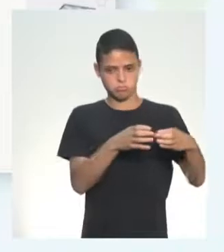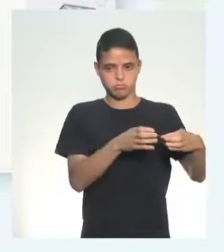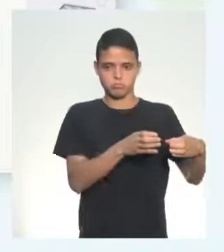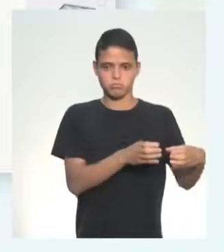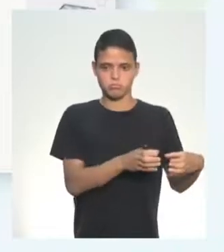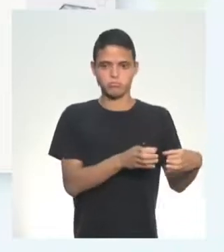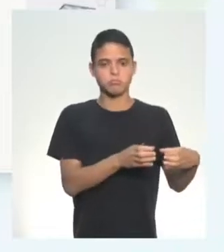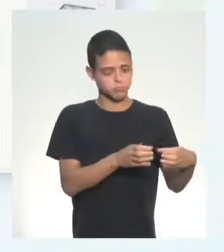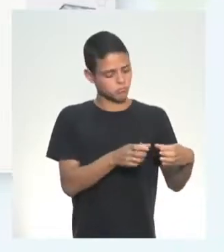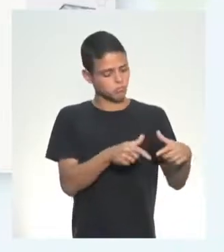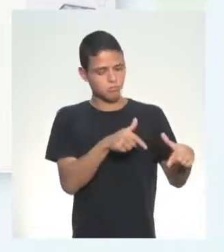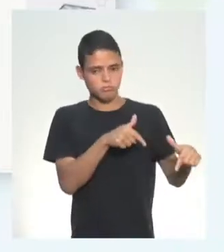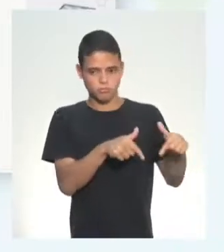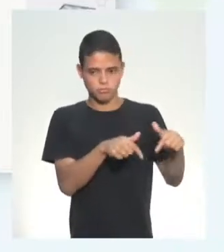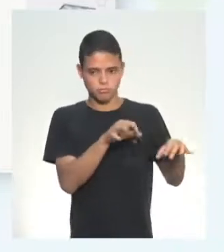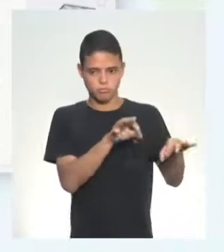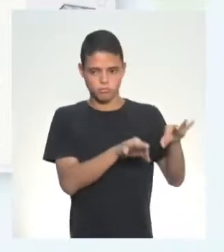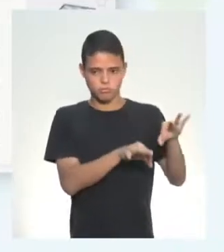meu plano de trabalho.